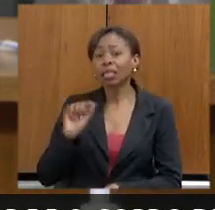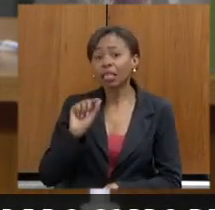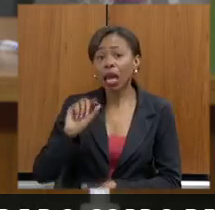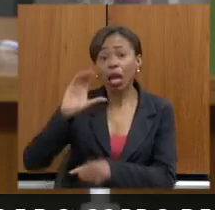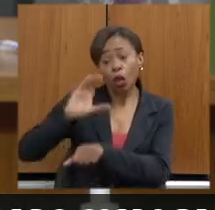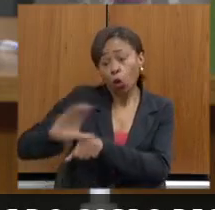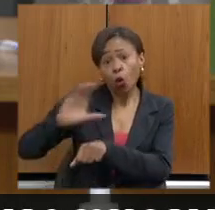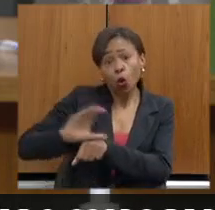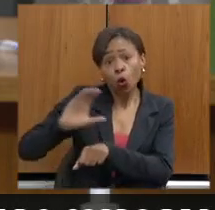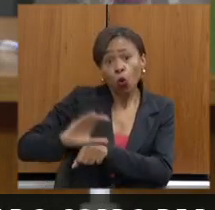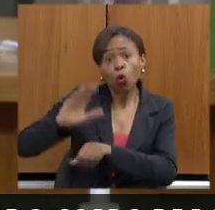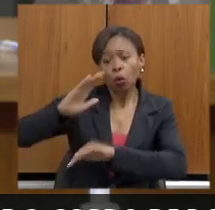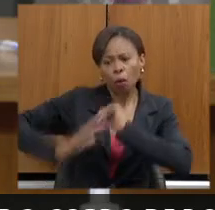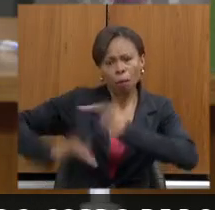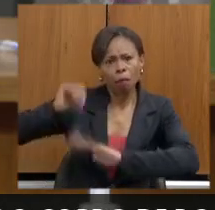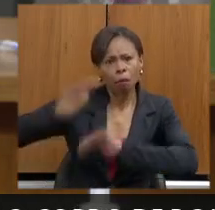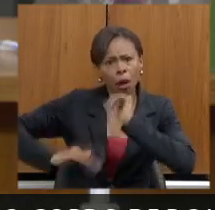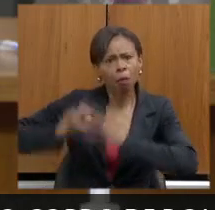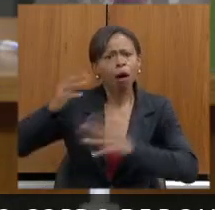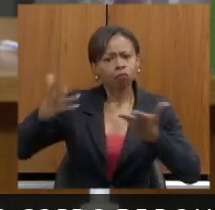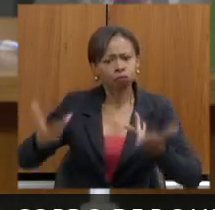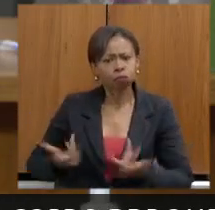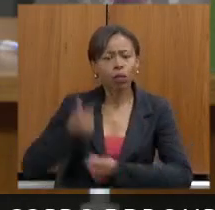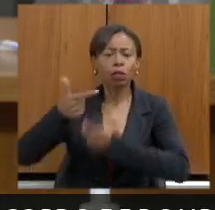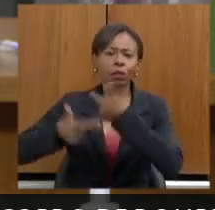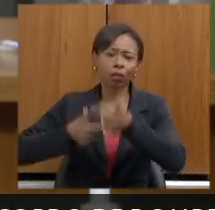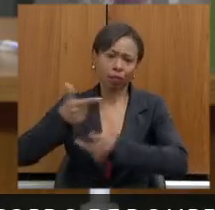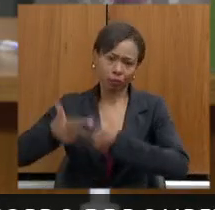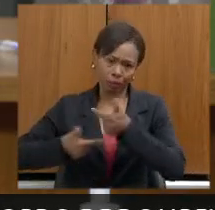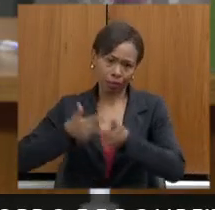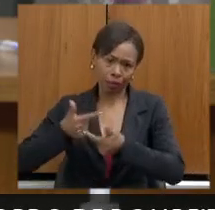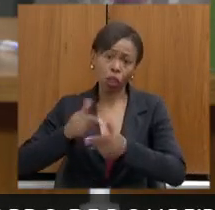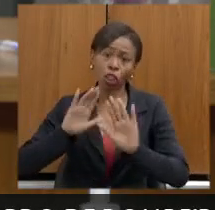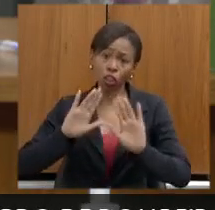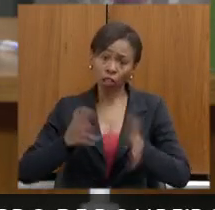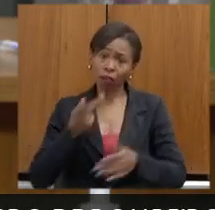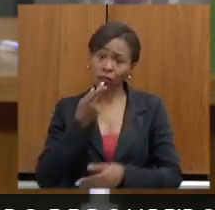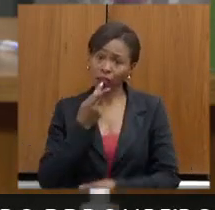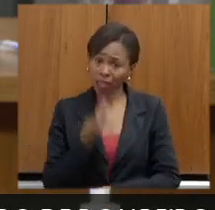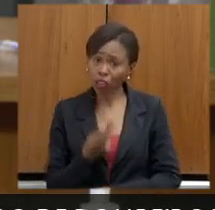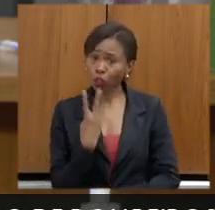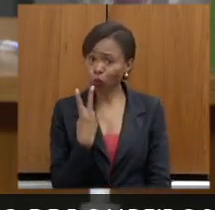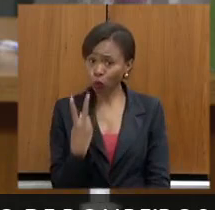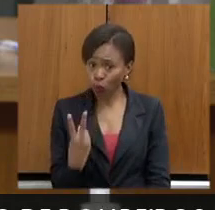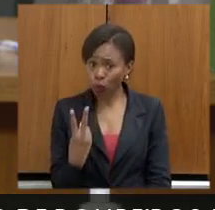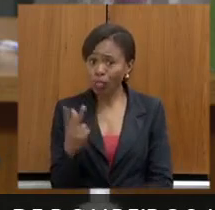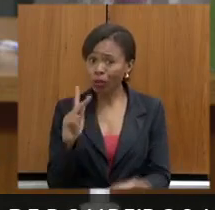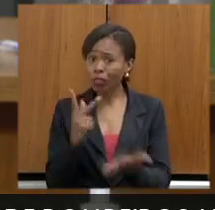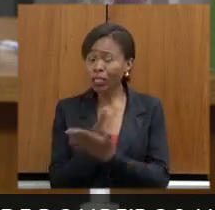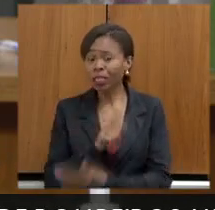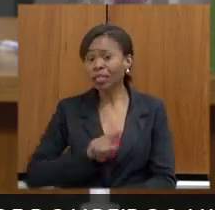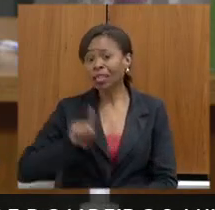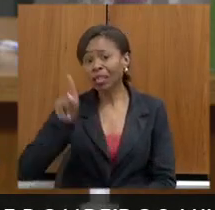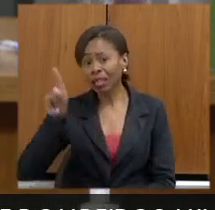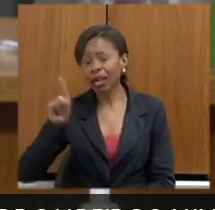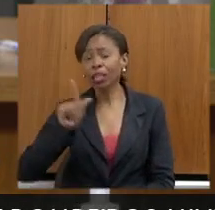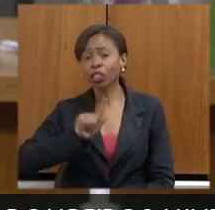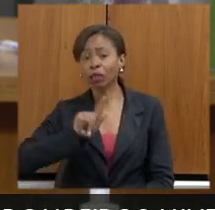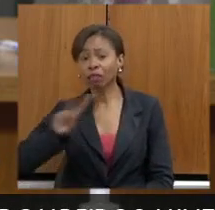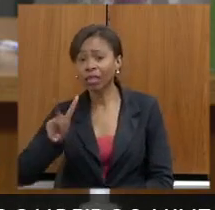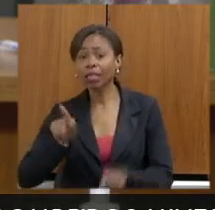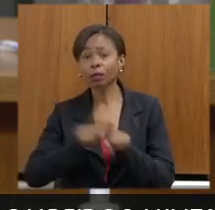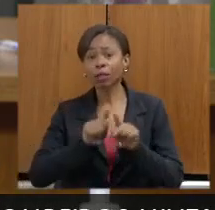do trabalho que se presta eu acabei de colocar aqui duas ocorrências específicas em Valadares e na santa casa